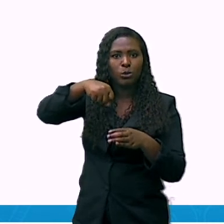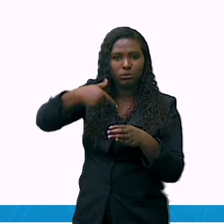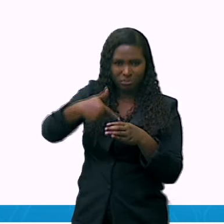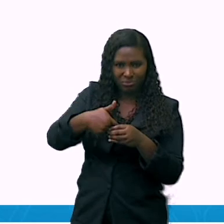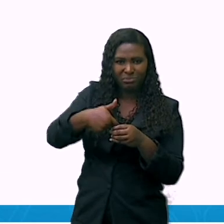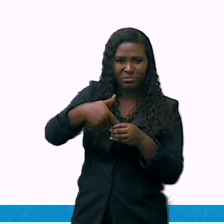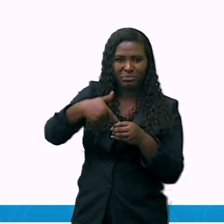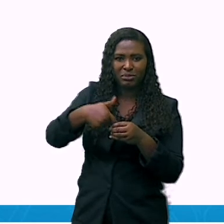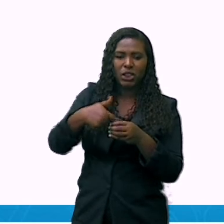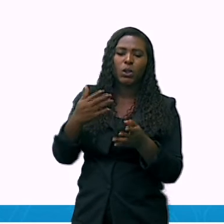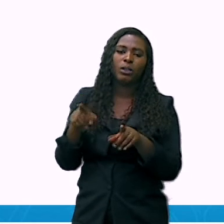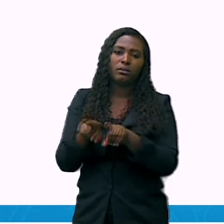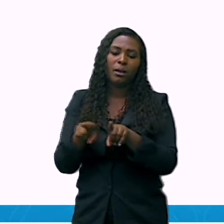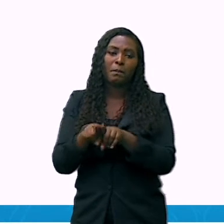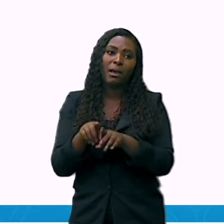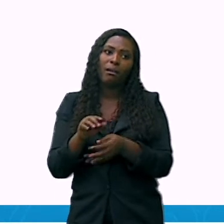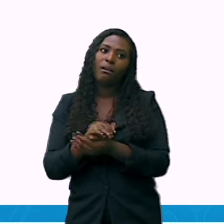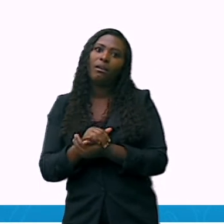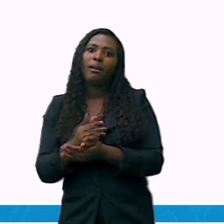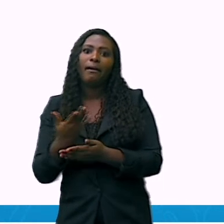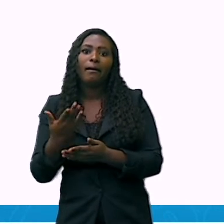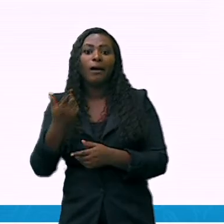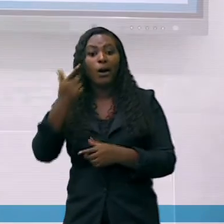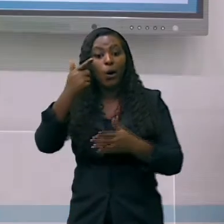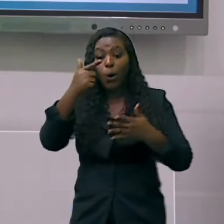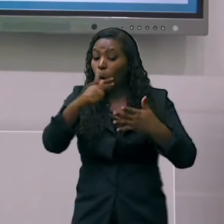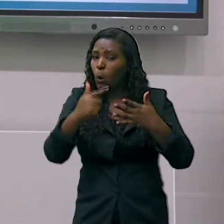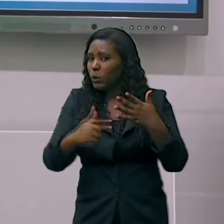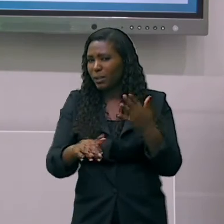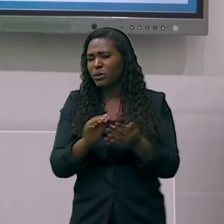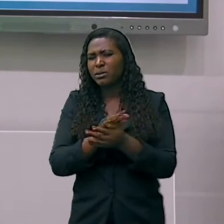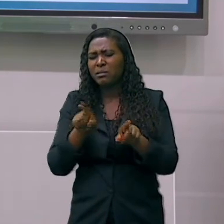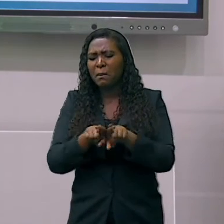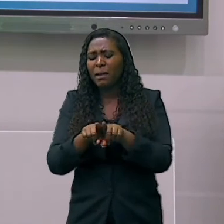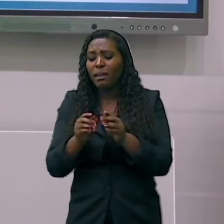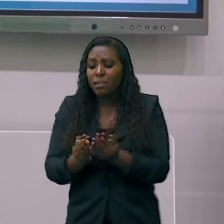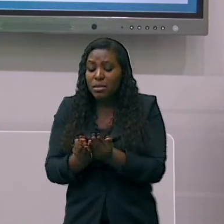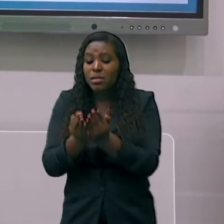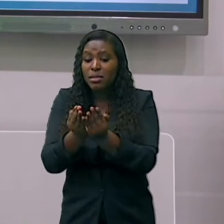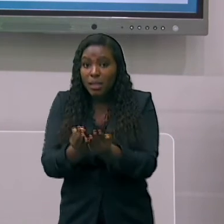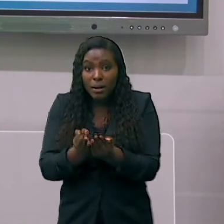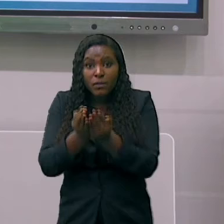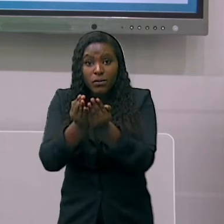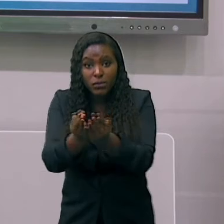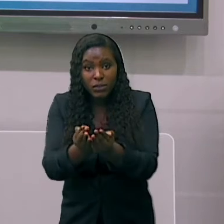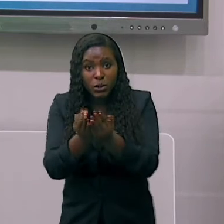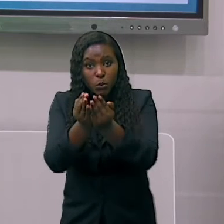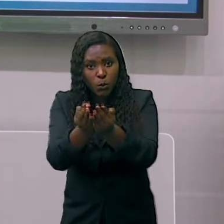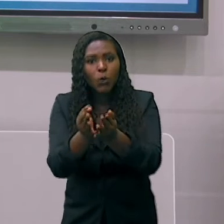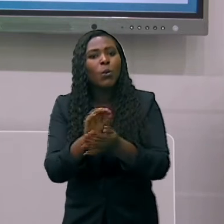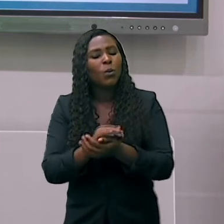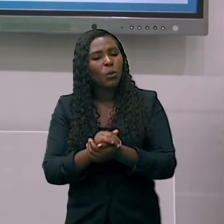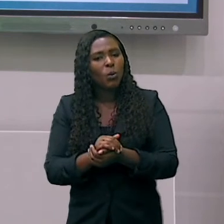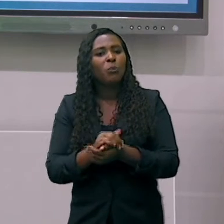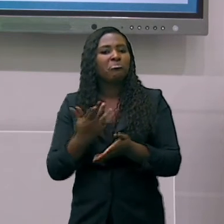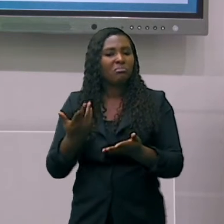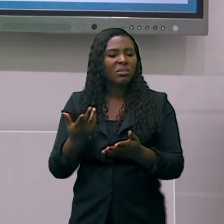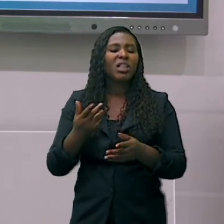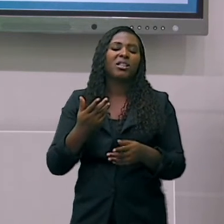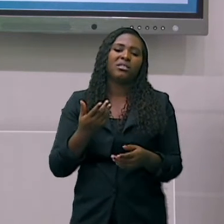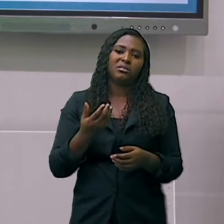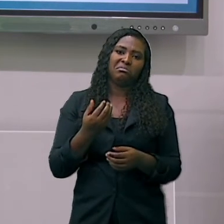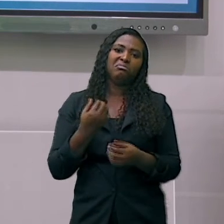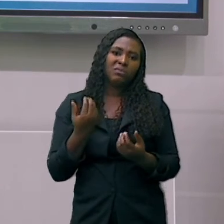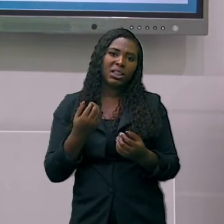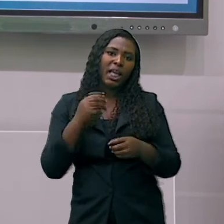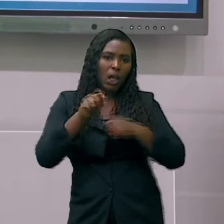a rota de navios comerciais e turísticos, que representam importante atividade econômica para toda a